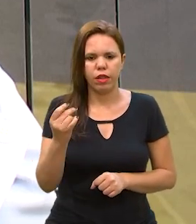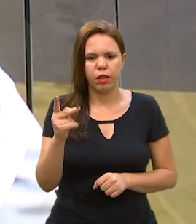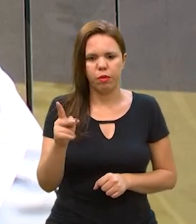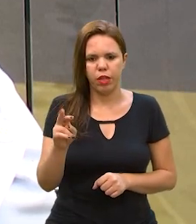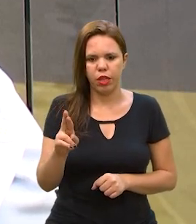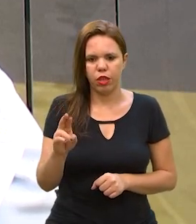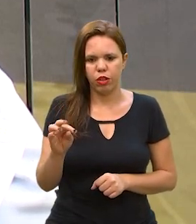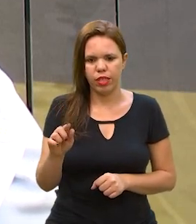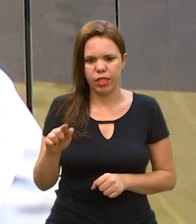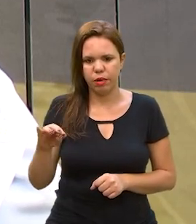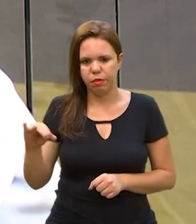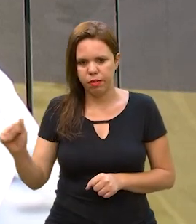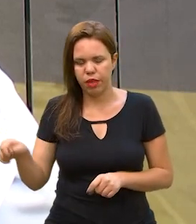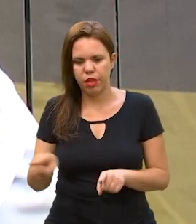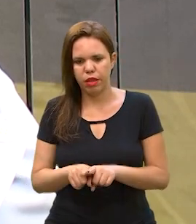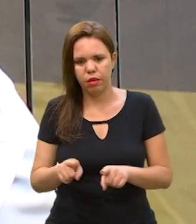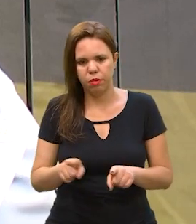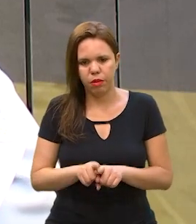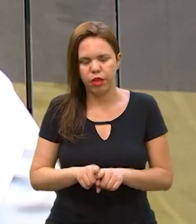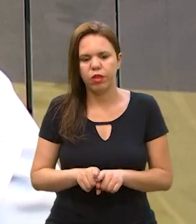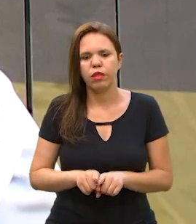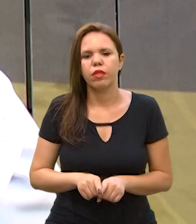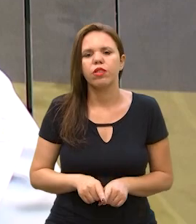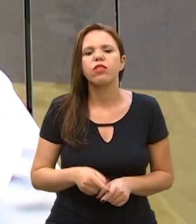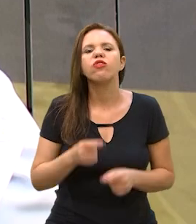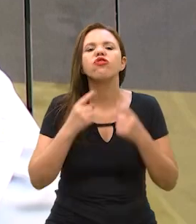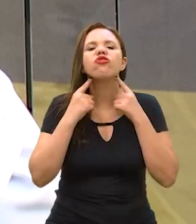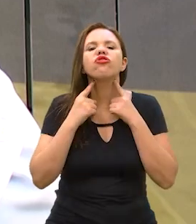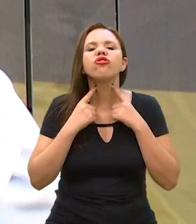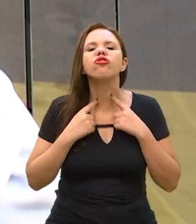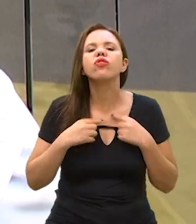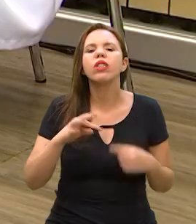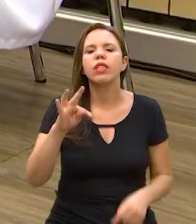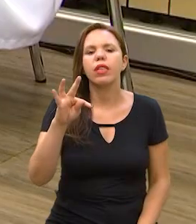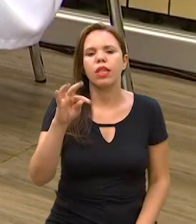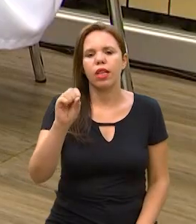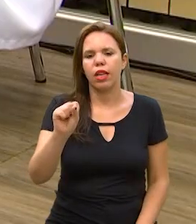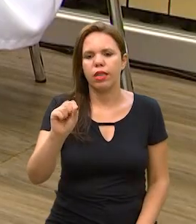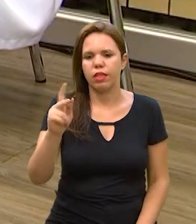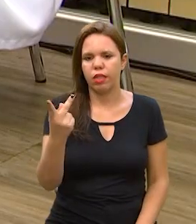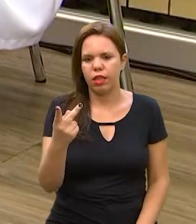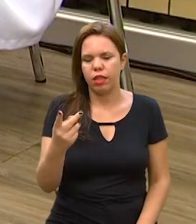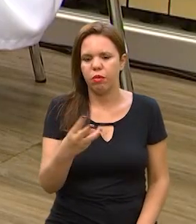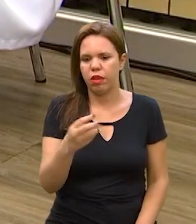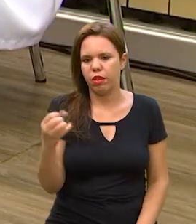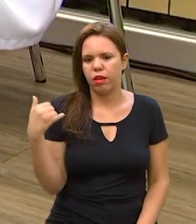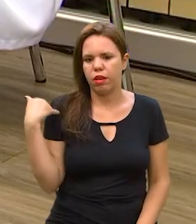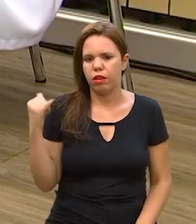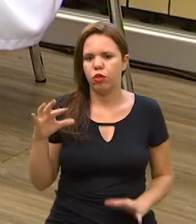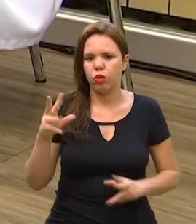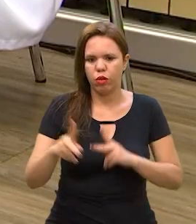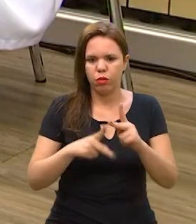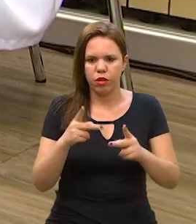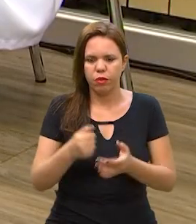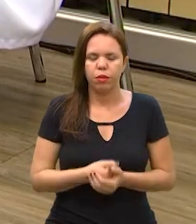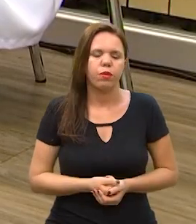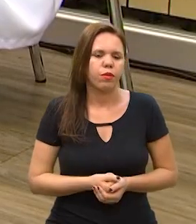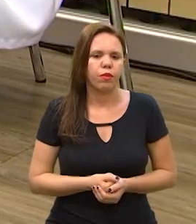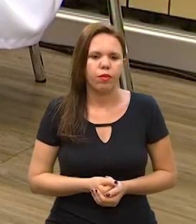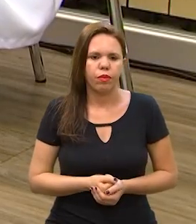e exames da tireoide, principalmente o TSH, que a gente acaba solicitando a partir dos 30 anos também para todos os